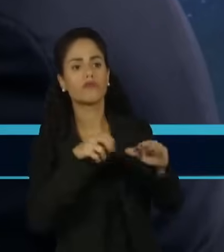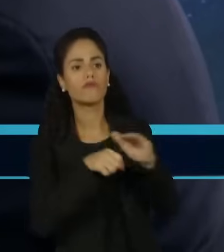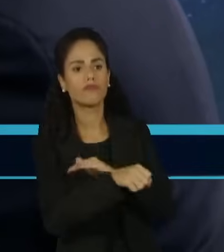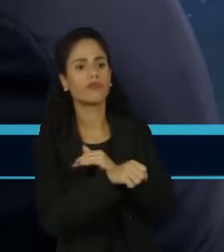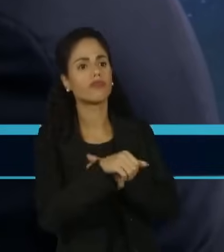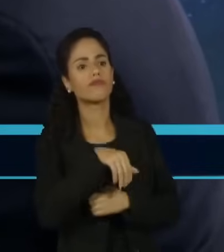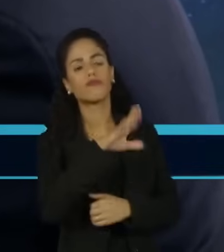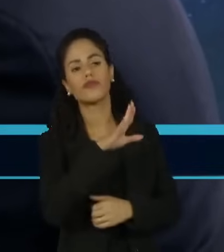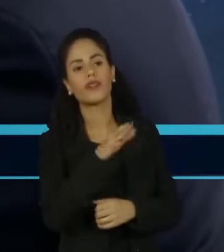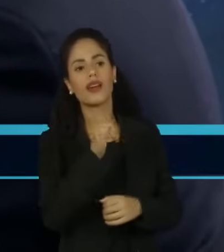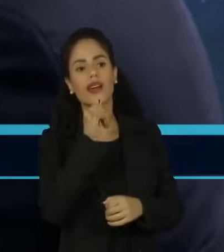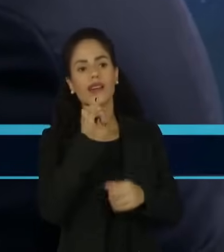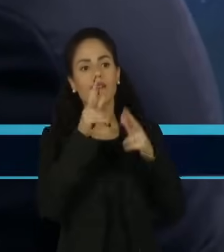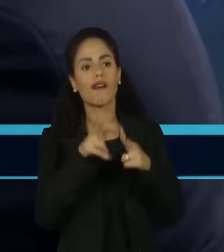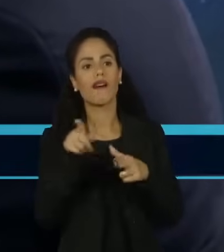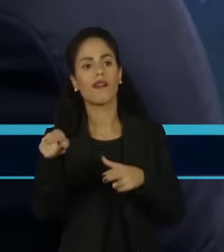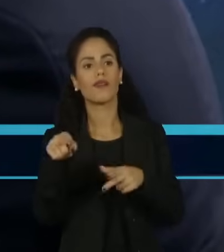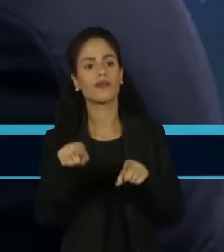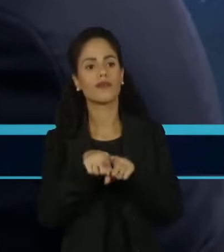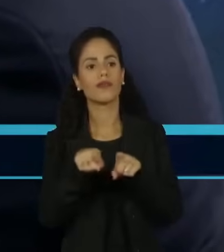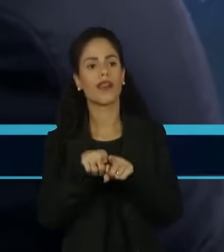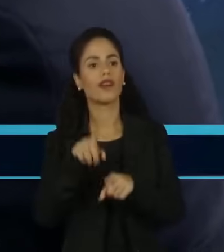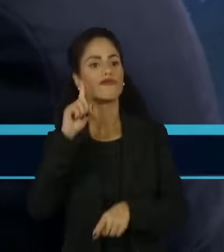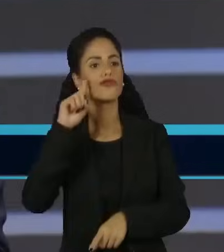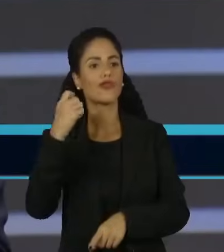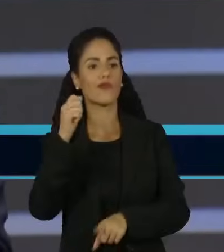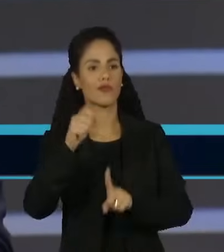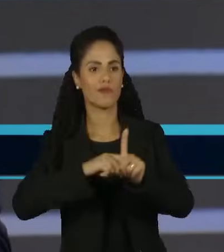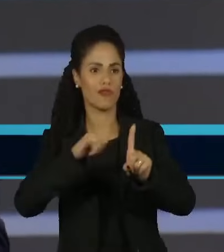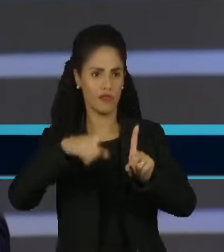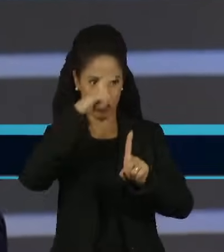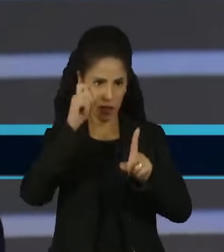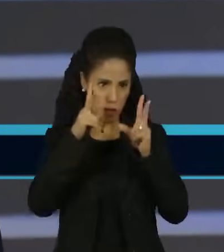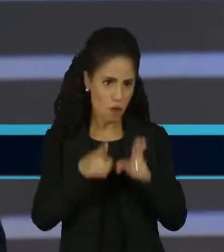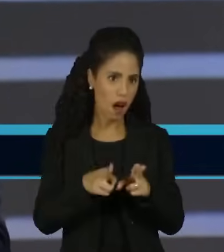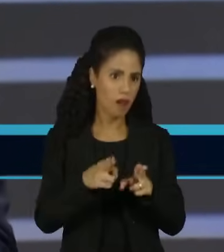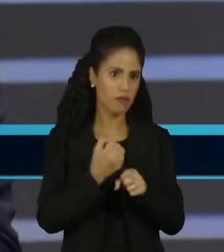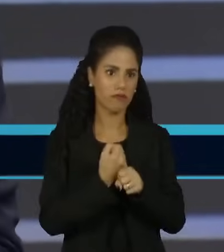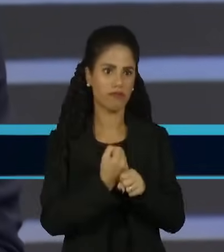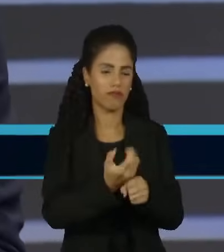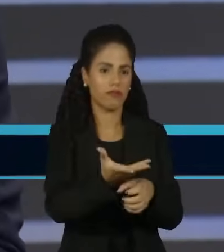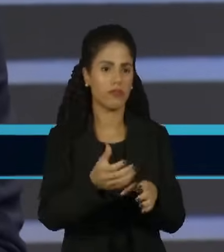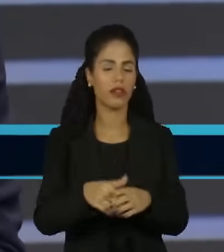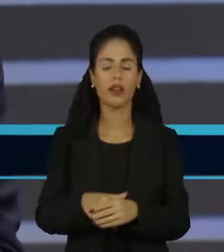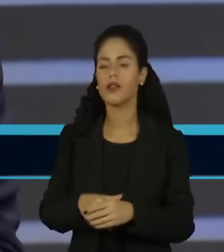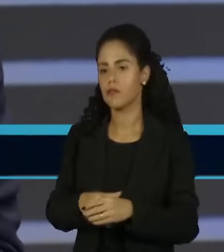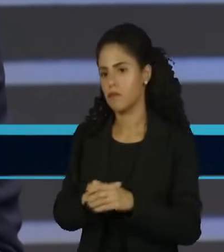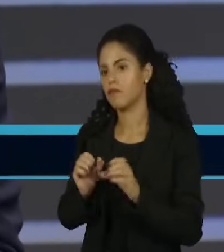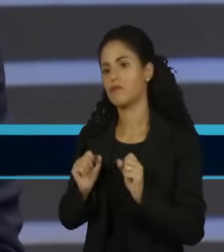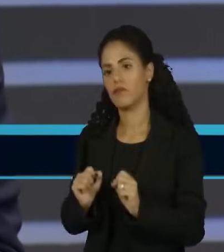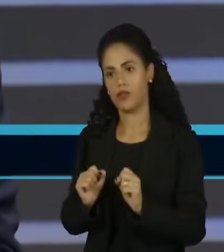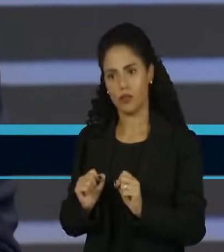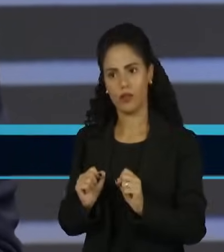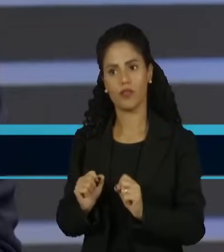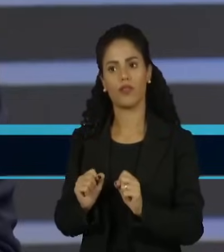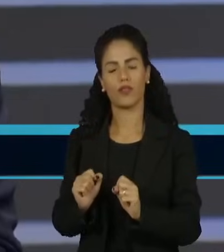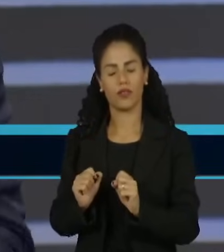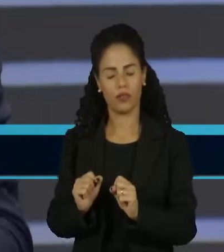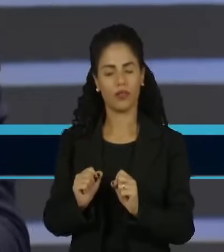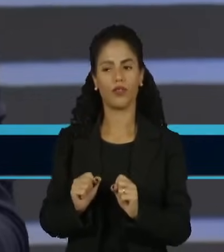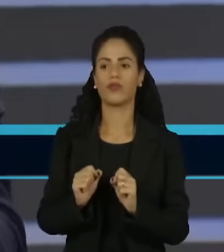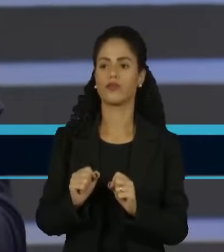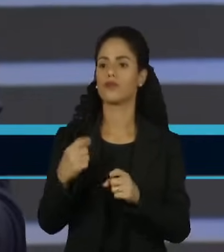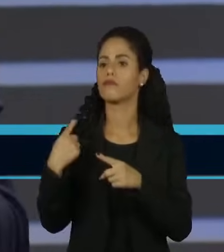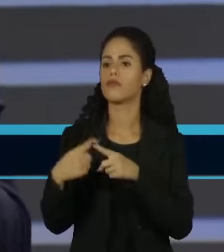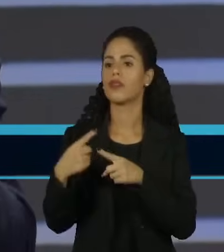elevadas, como ocorreu com alguns participantes do ato do 8 de janeiro? Sem dúvida, sem dúvida. Podem, e aí começa a primeira clareza, que